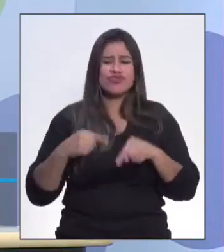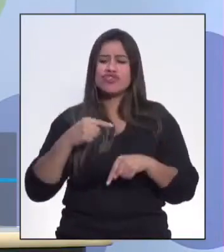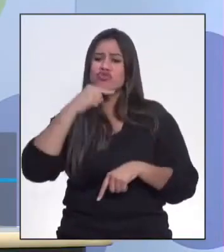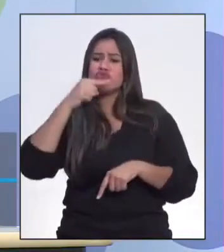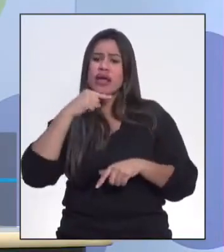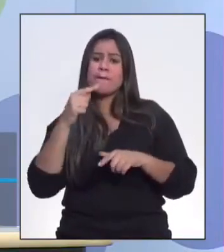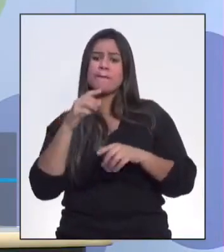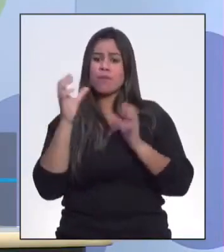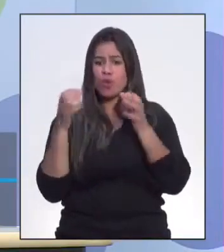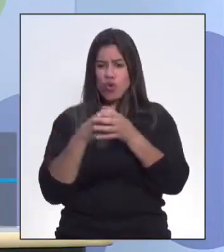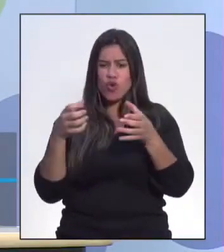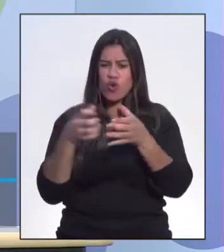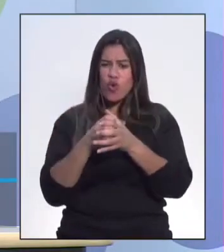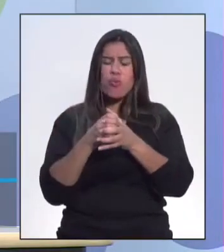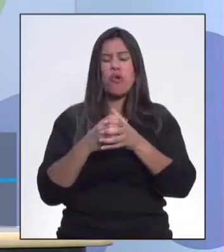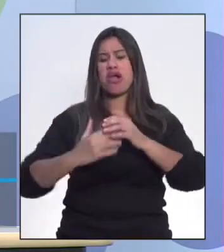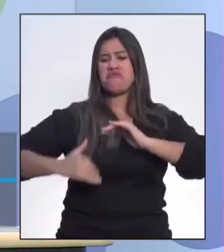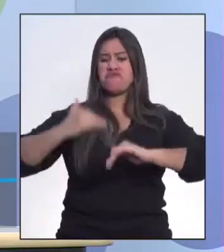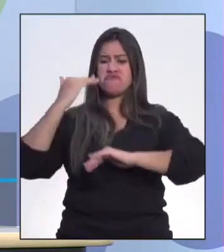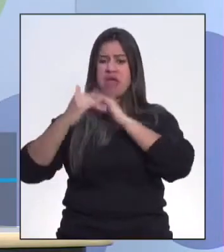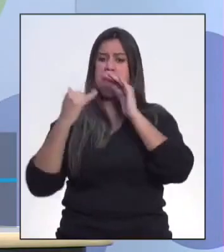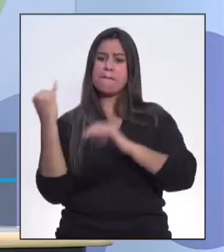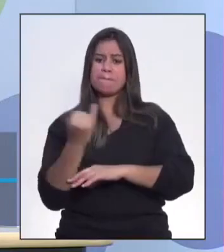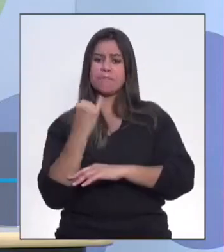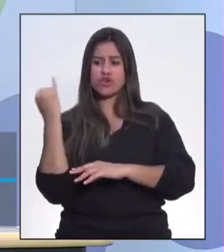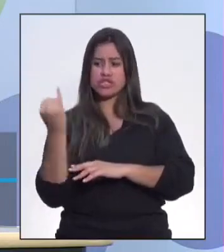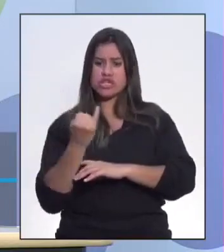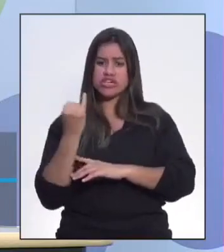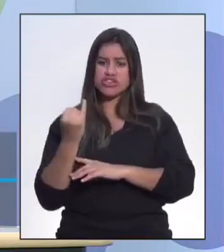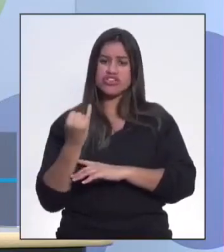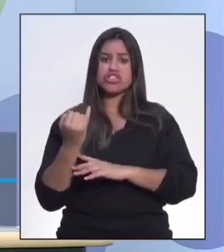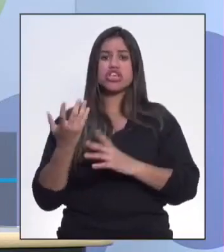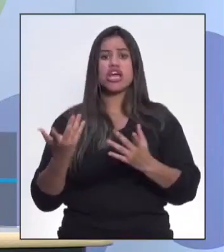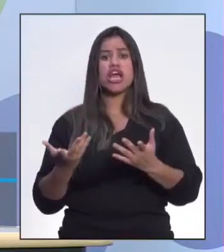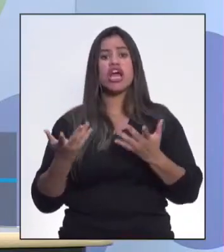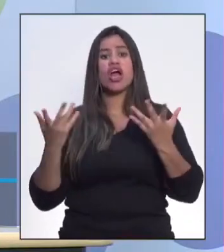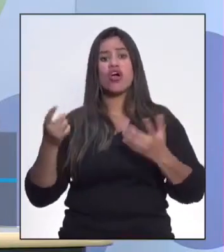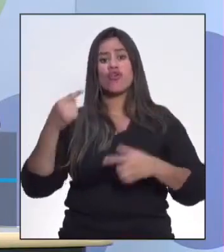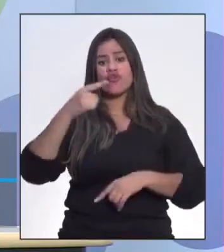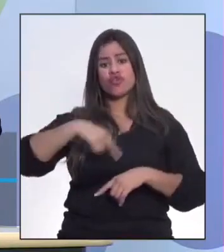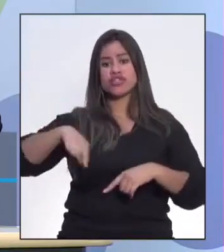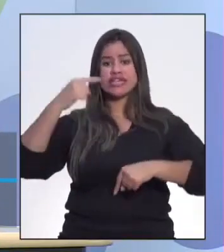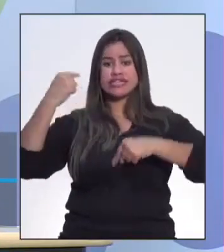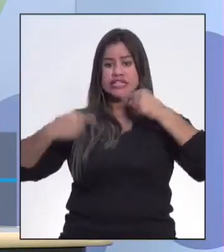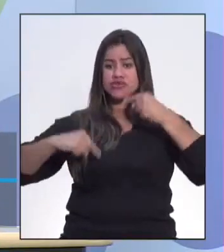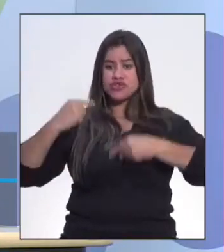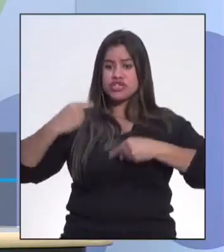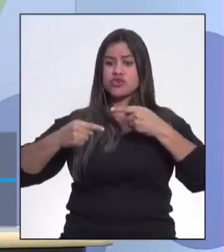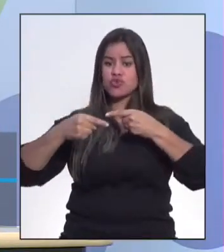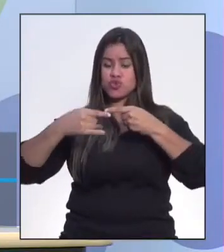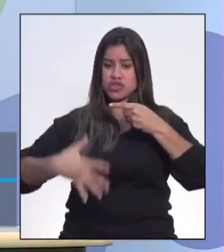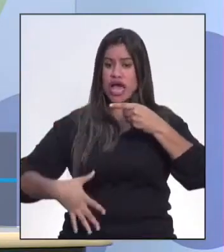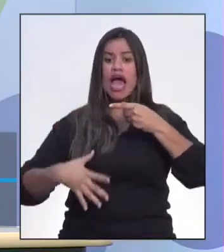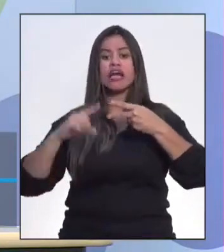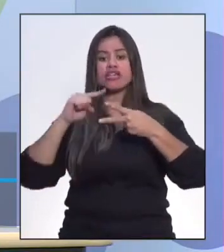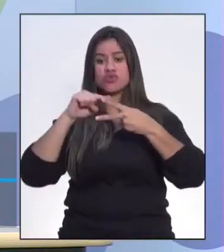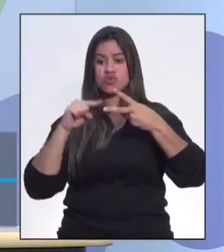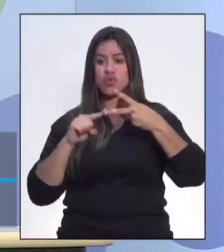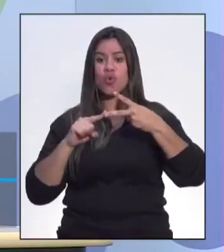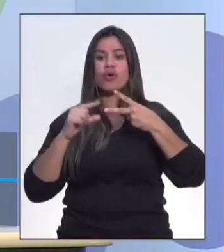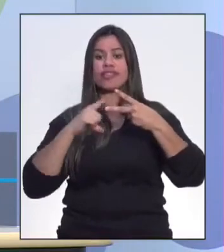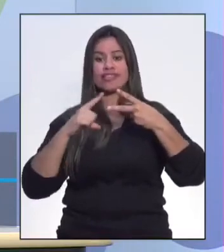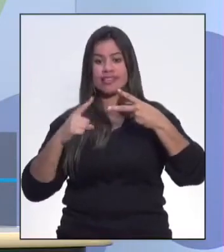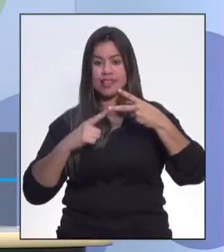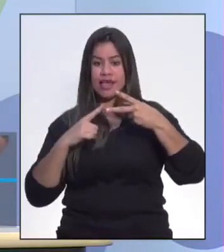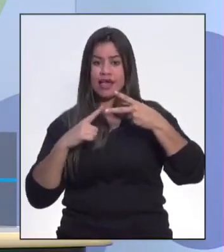importante, né, no desenvolvimento do movimento feminista. Uma coisa que vocês estão discutindo aqui no chat, eu vou emendar duas perguntas, tá? Vocês estão